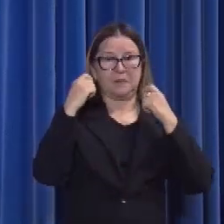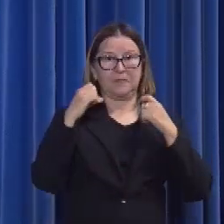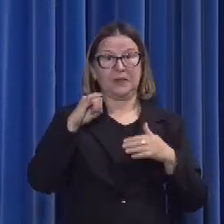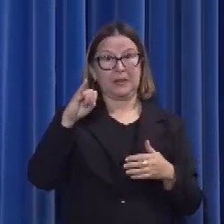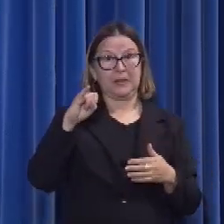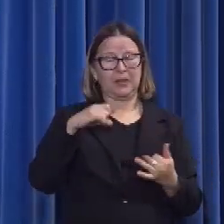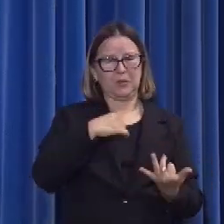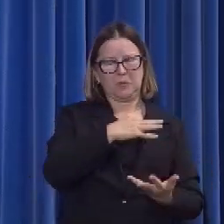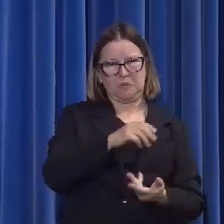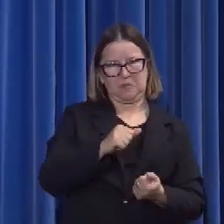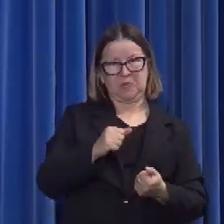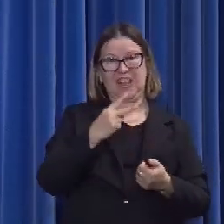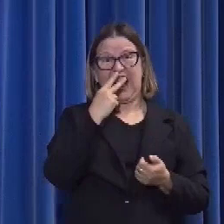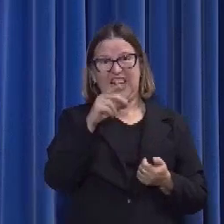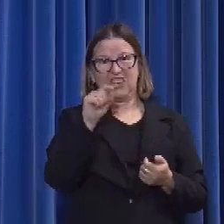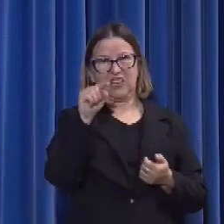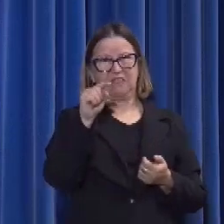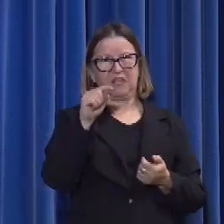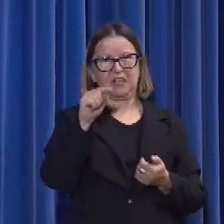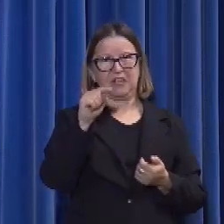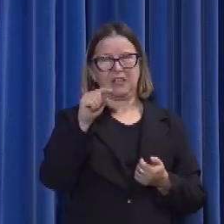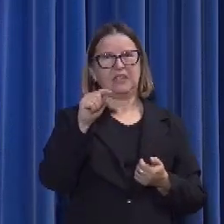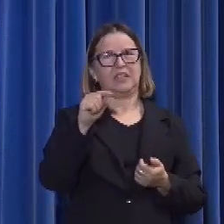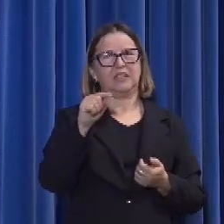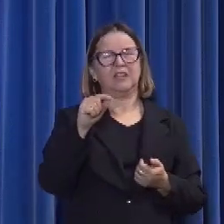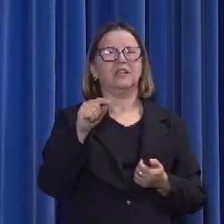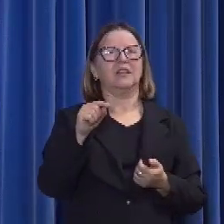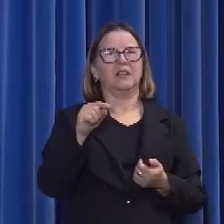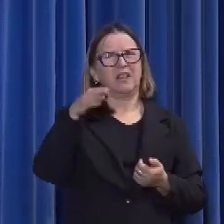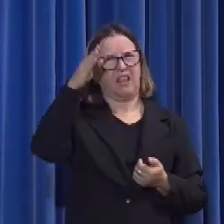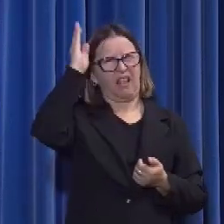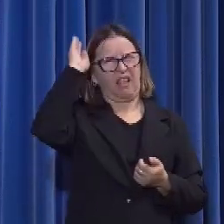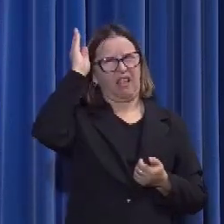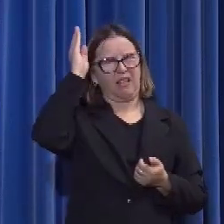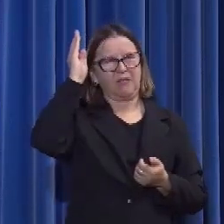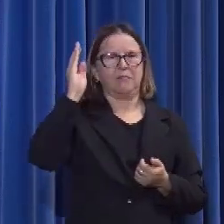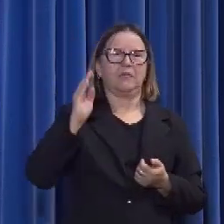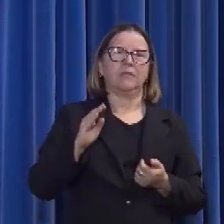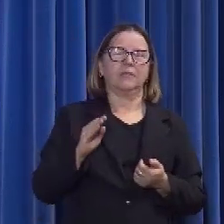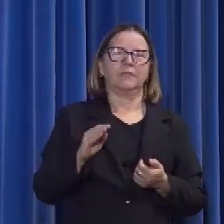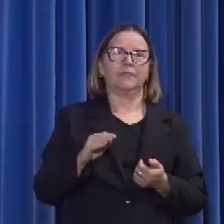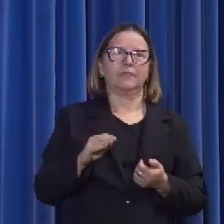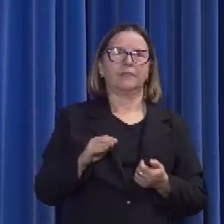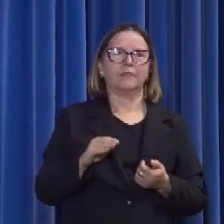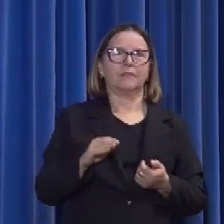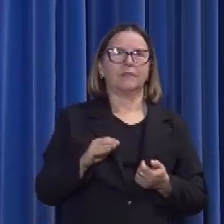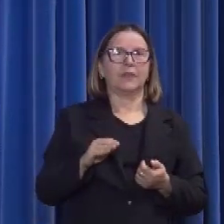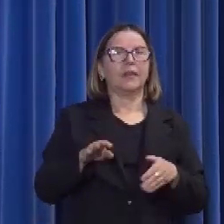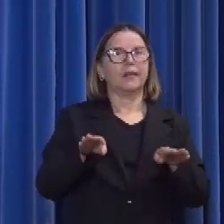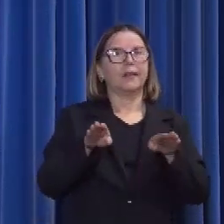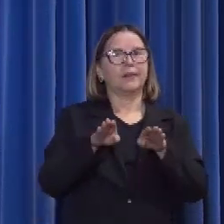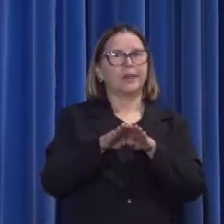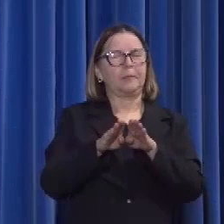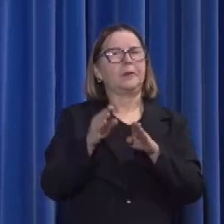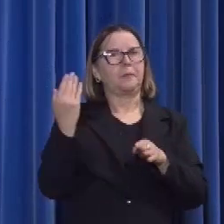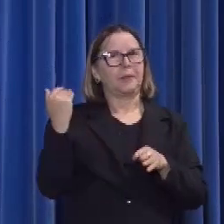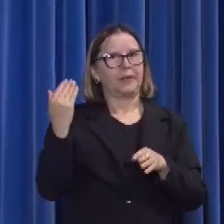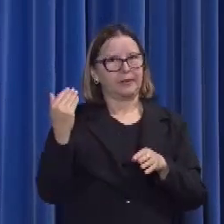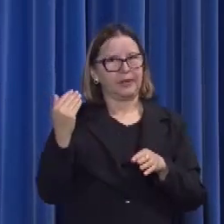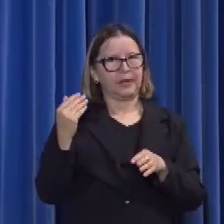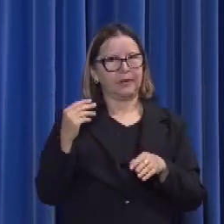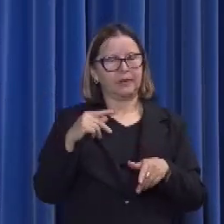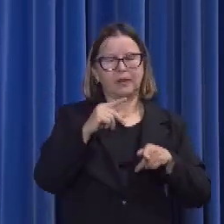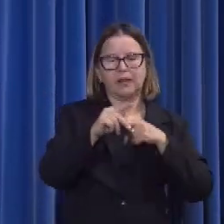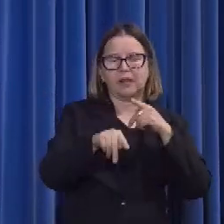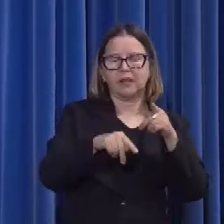considera você um tolo, um fanático, eles fizeram a mesma coisa com Jesus. A Bíblia diz que todos